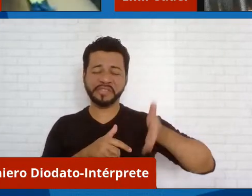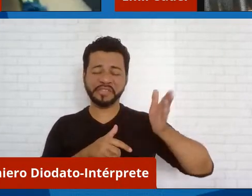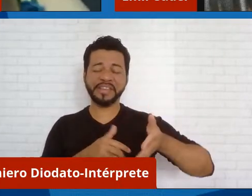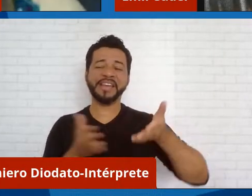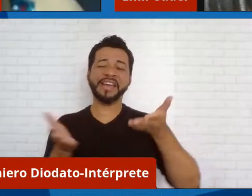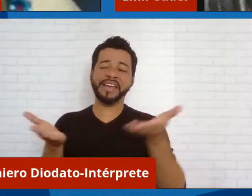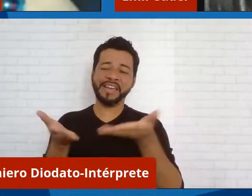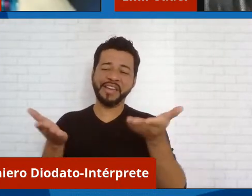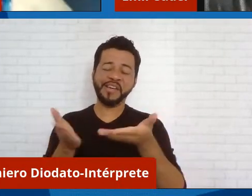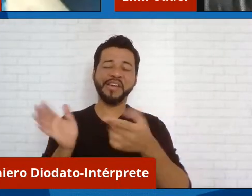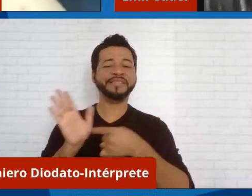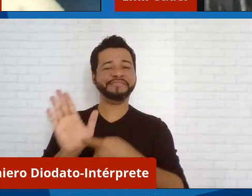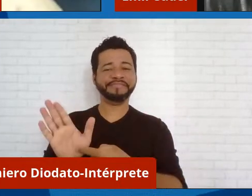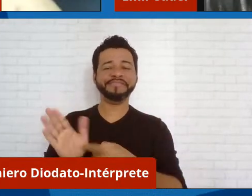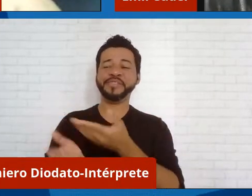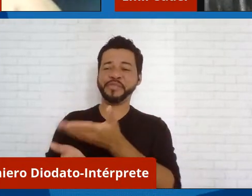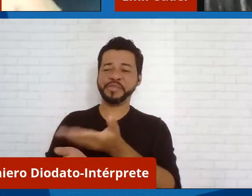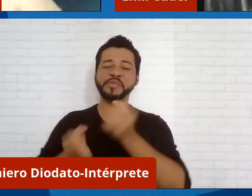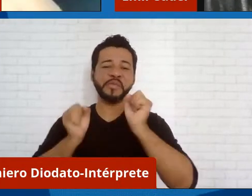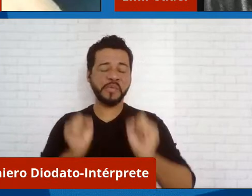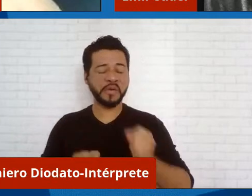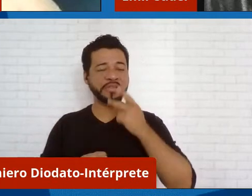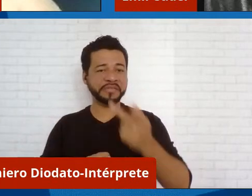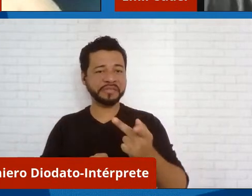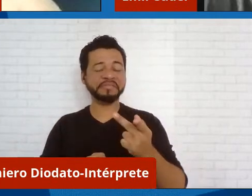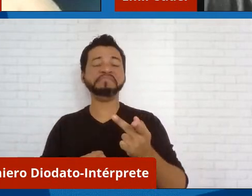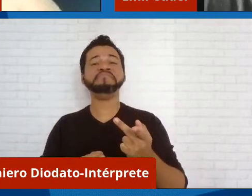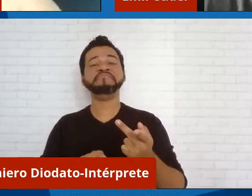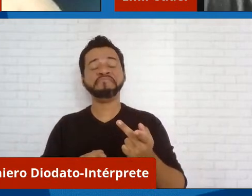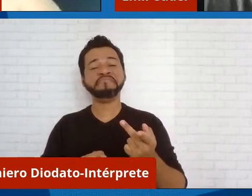a apresentação, acho que foi no momento que